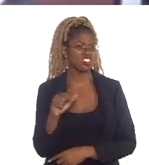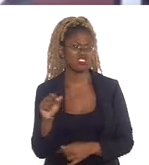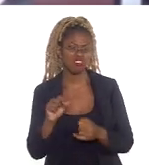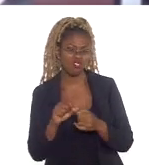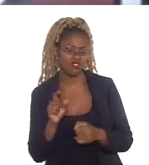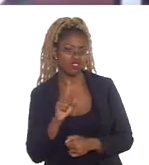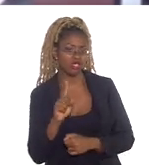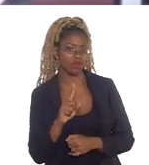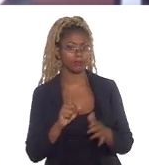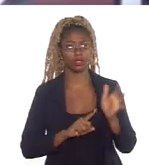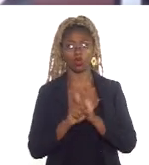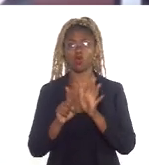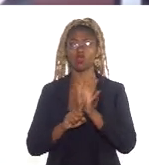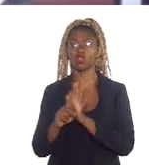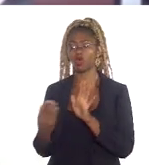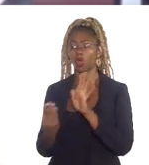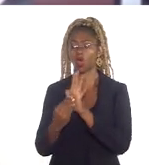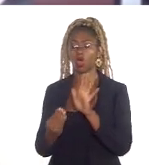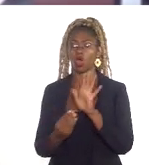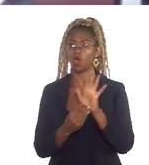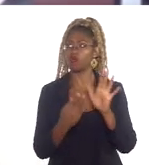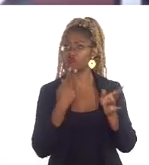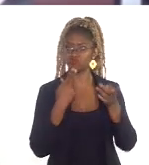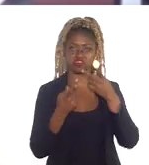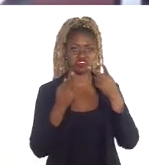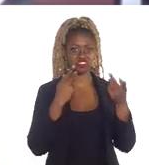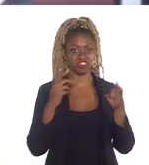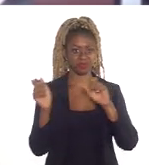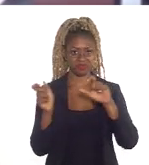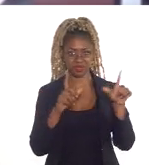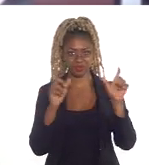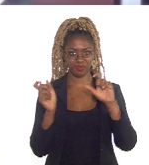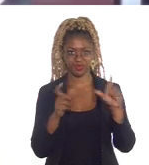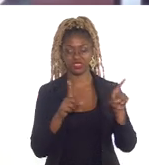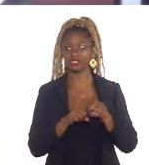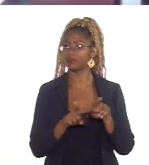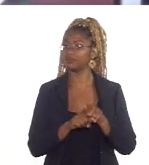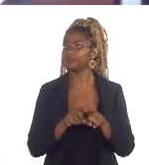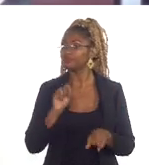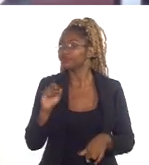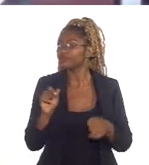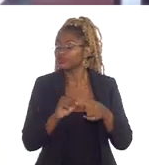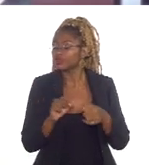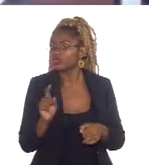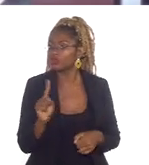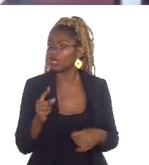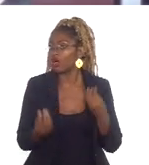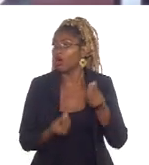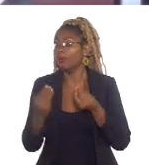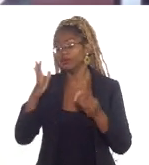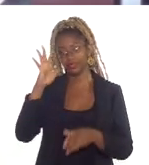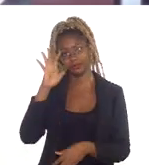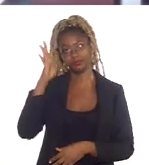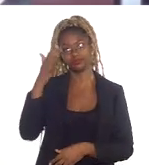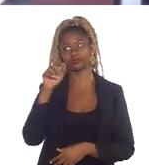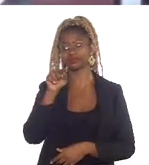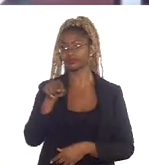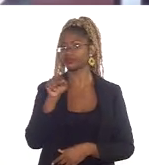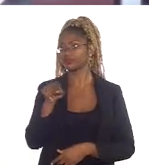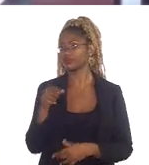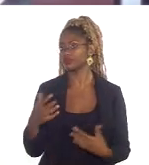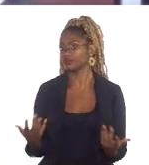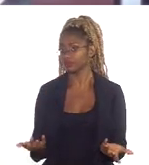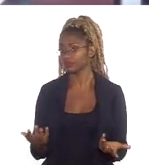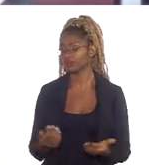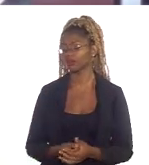que eu coloquei na minha apresentação também. E se não fizer? Como que a gente resolve esse dilema?